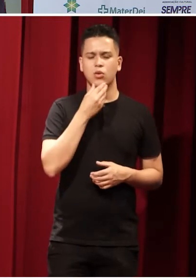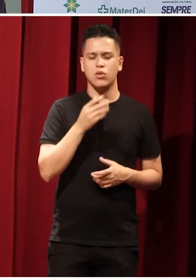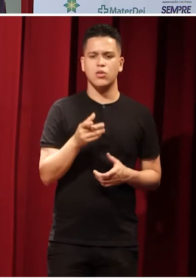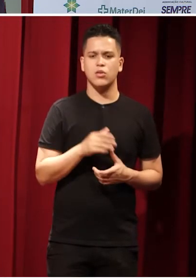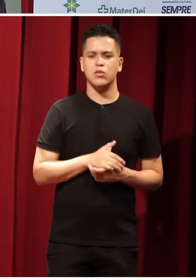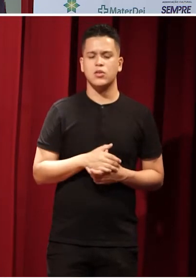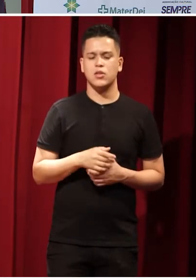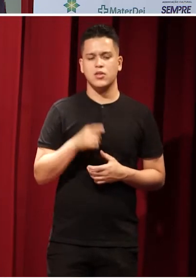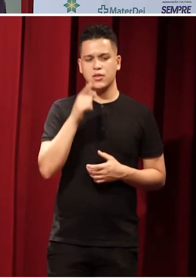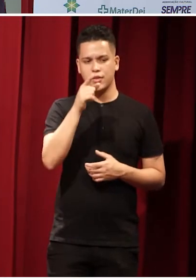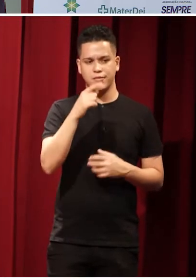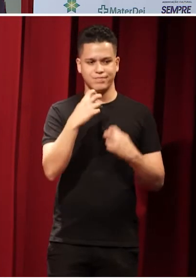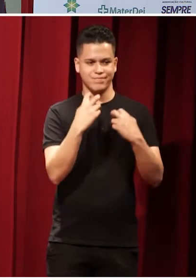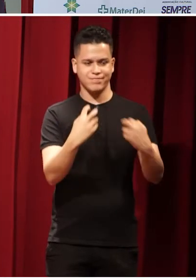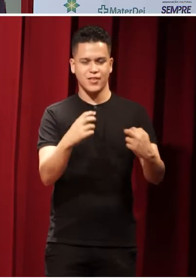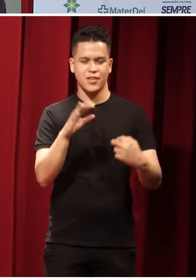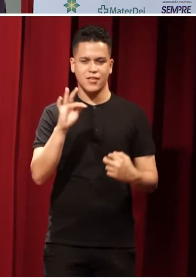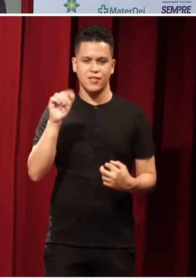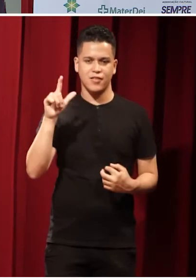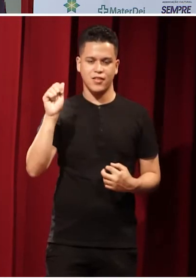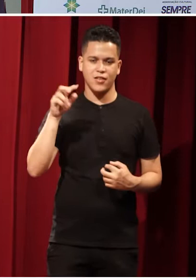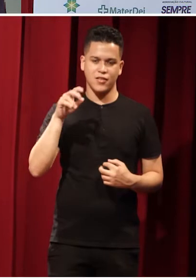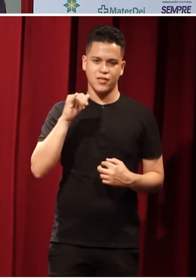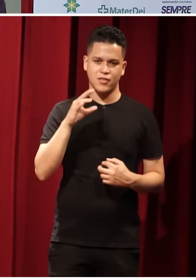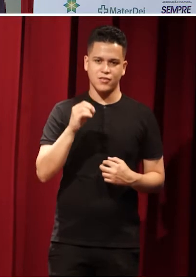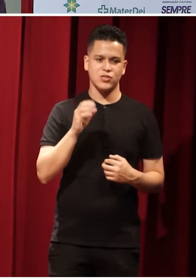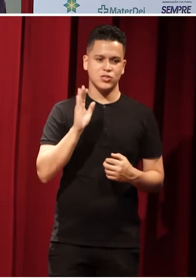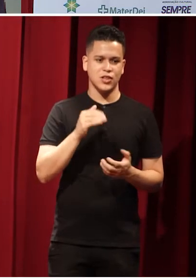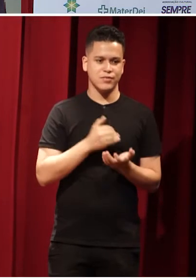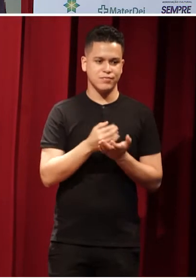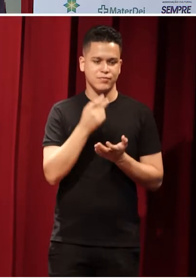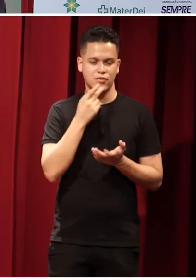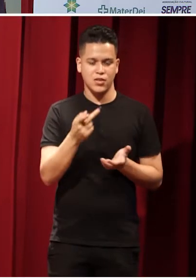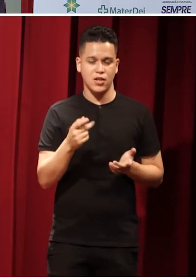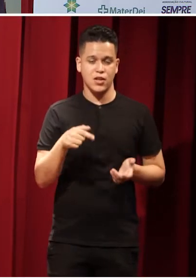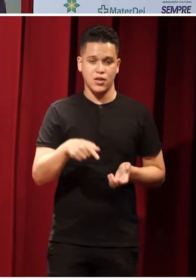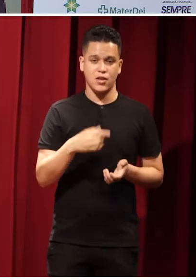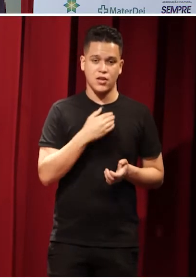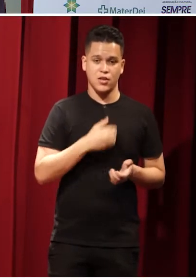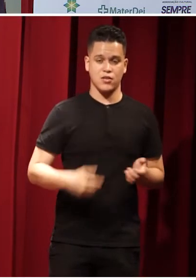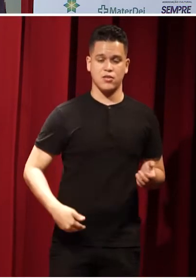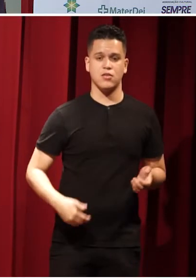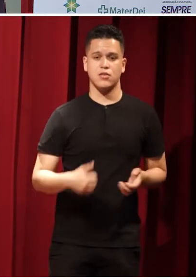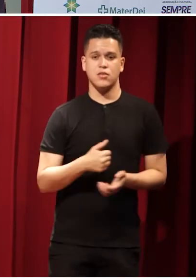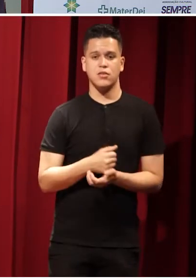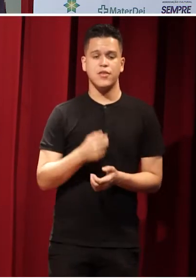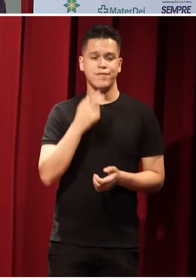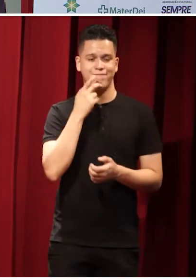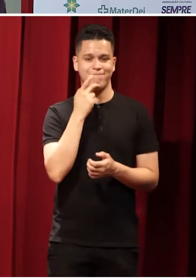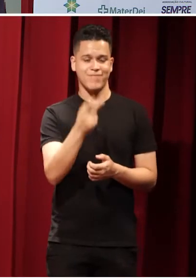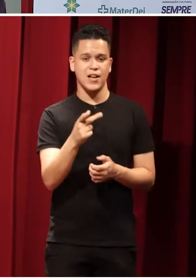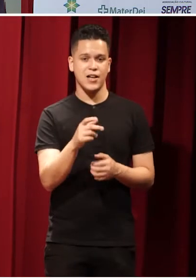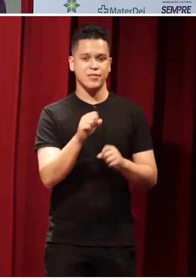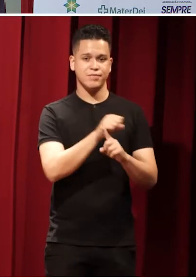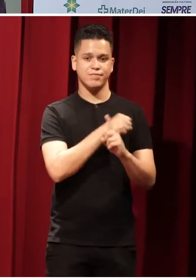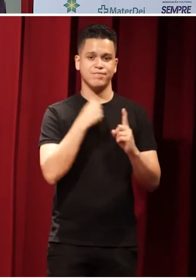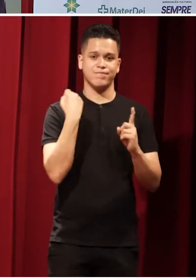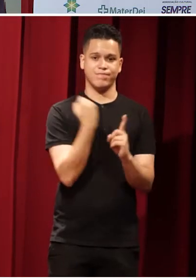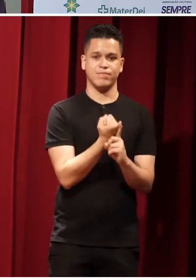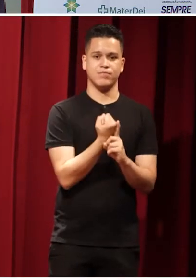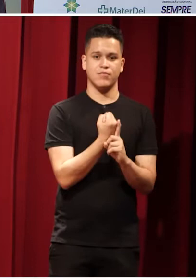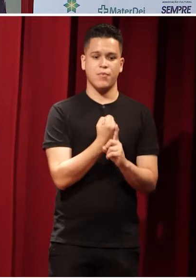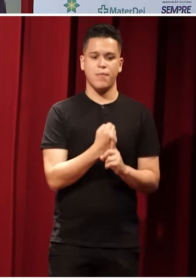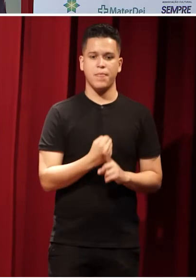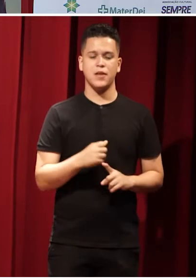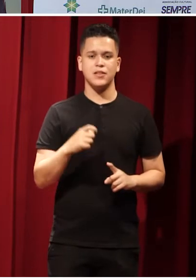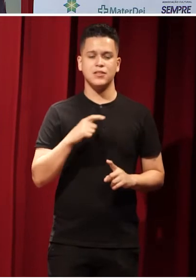Essa que o Flávio acabou de mencionar, quer dizer, aquilo que um governo federal fala para a sociedade